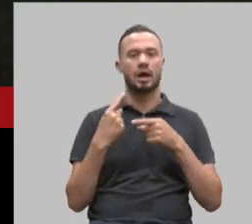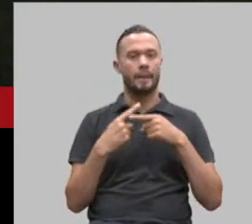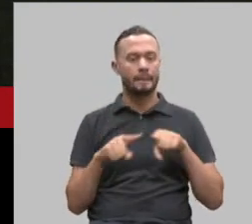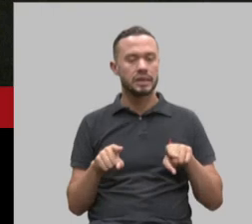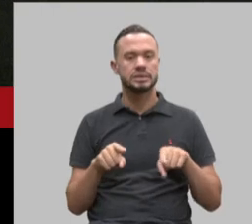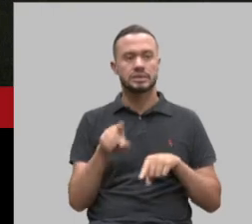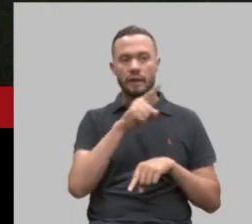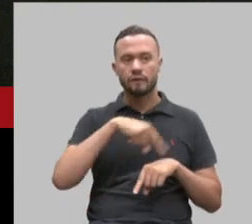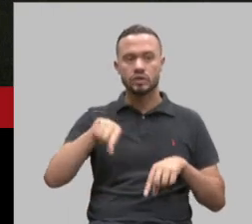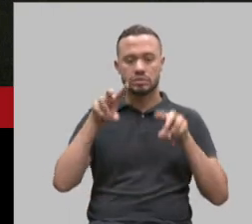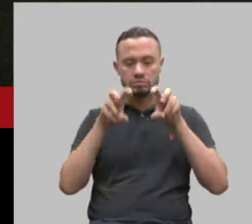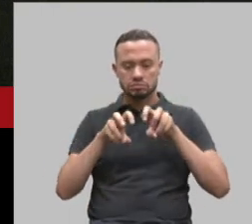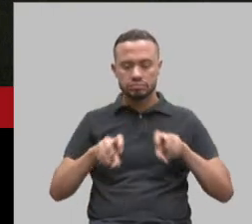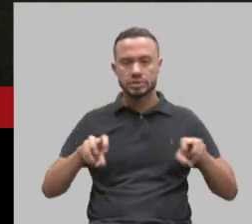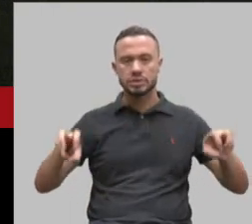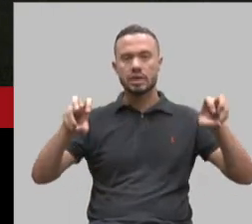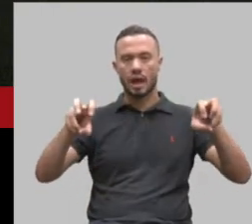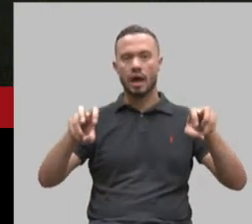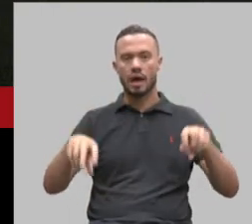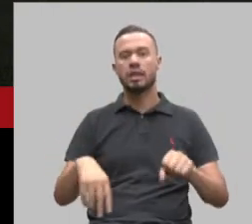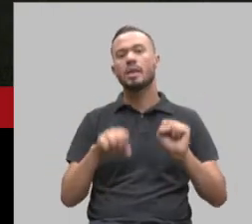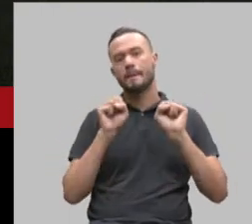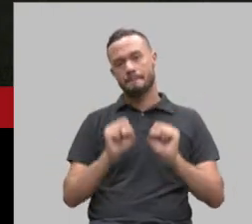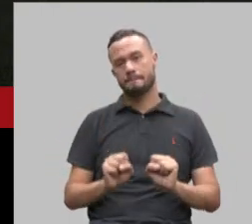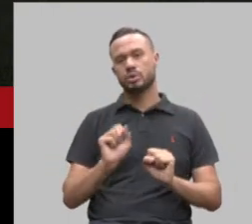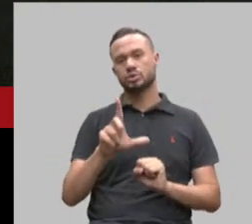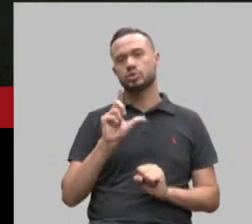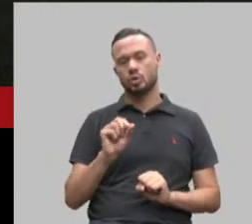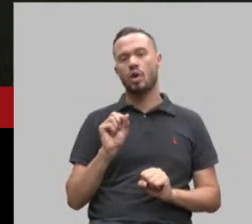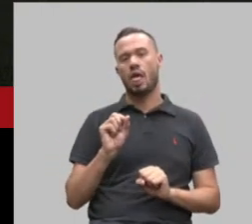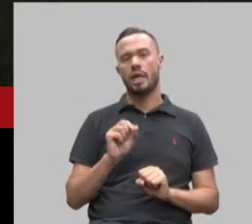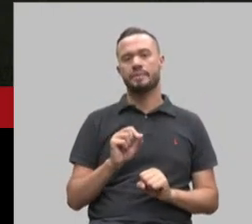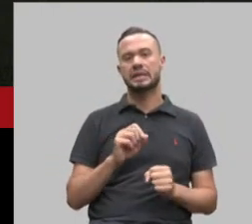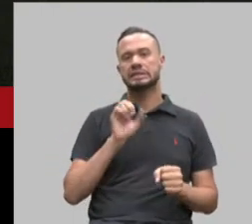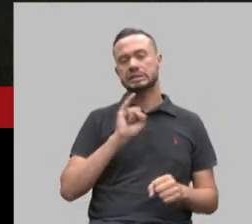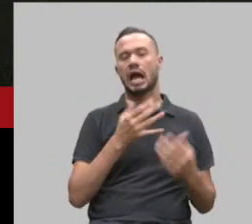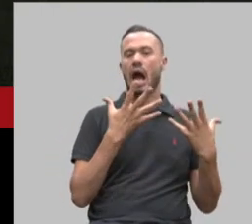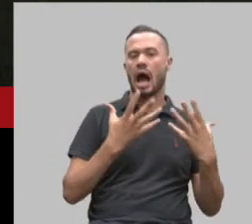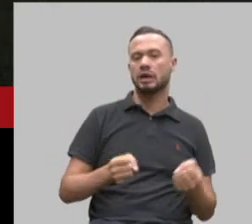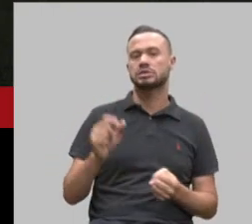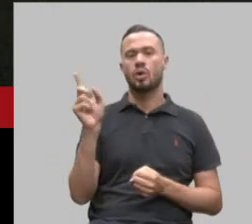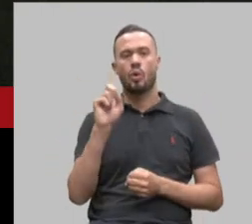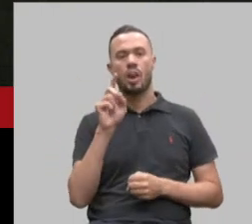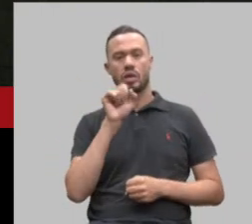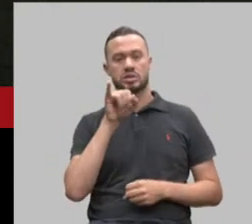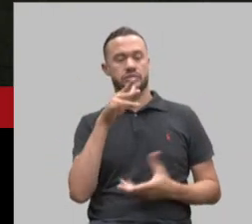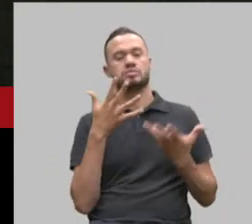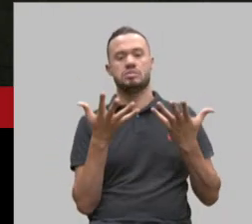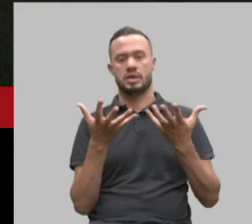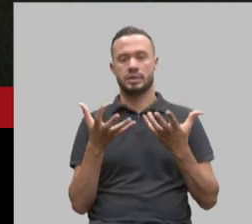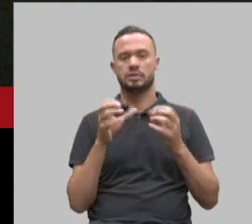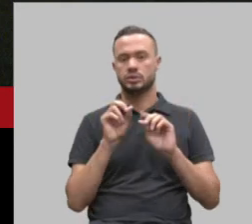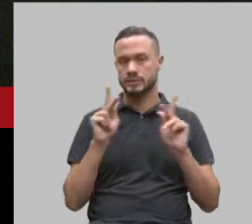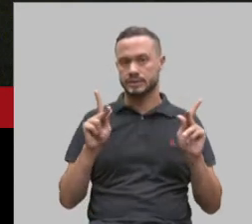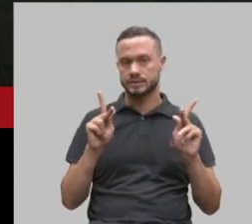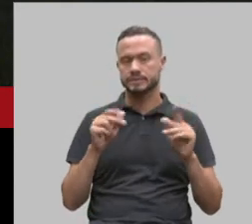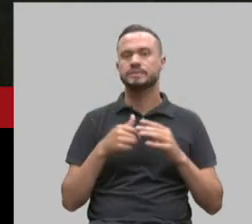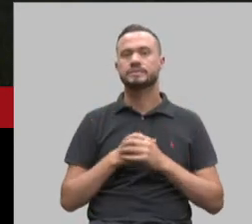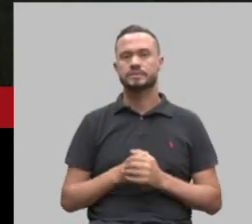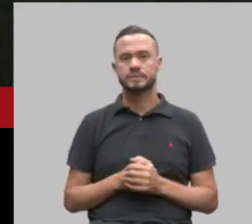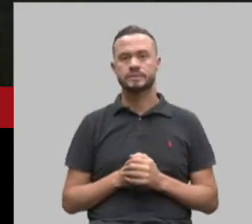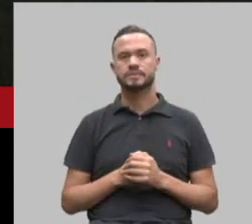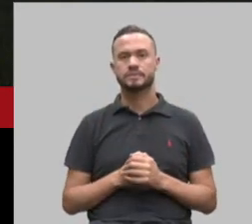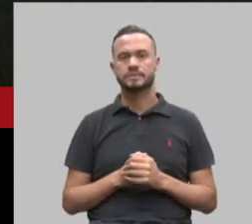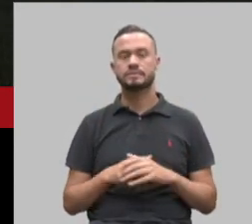plenária t a condição de aprová-la e de fazer executar se for do interesse de vocês ok então